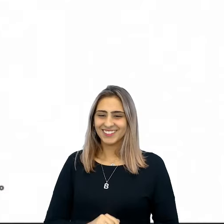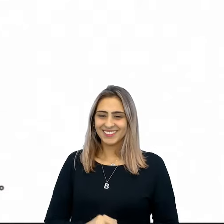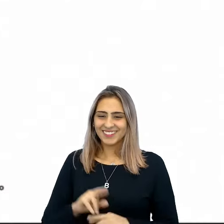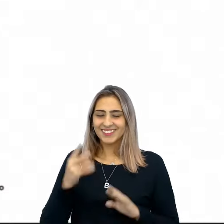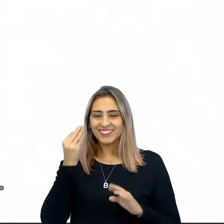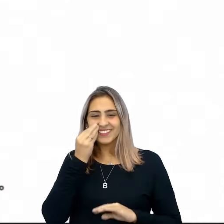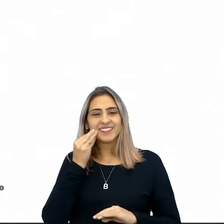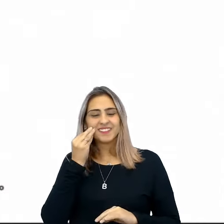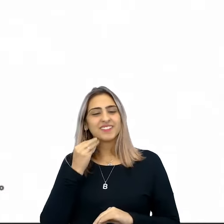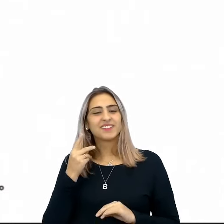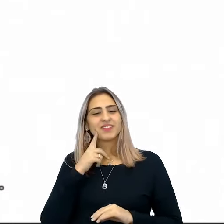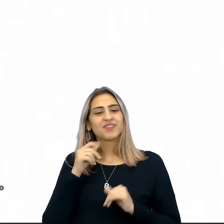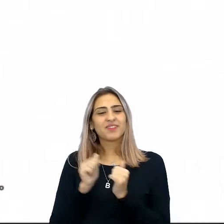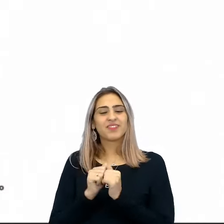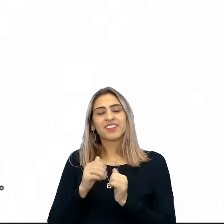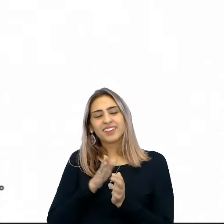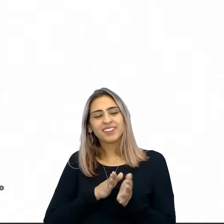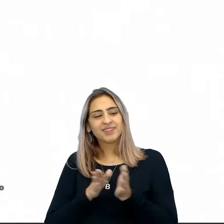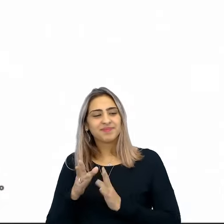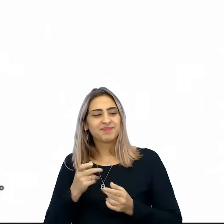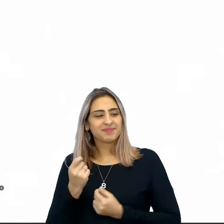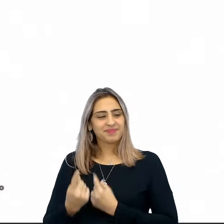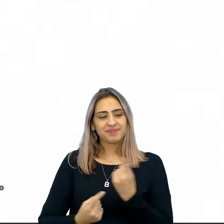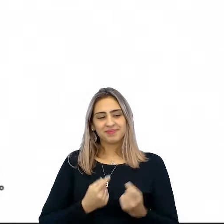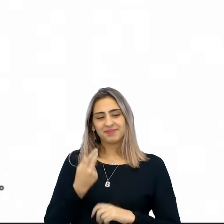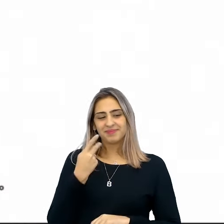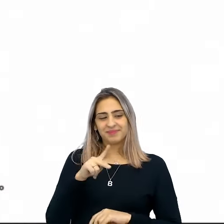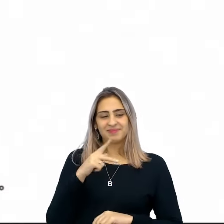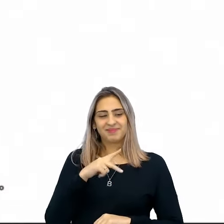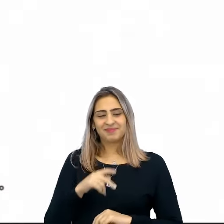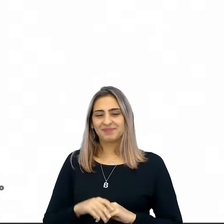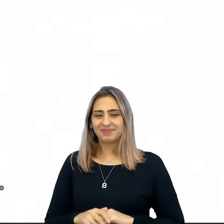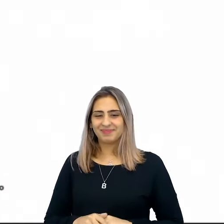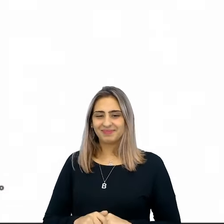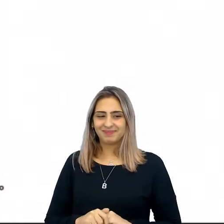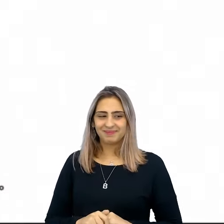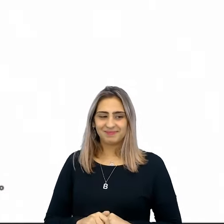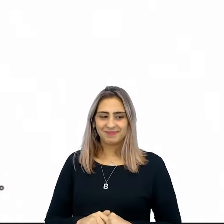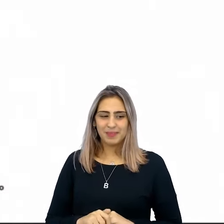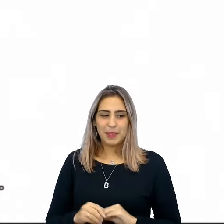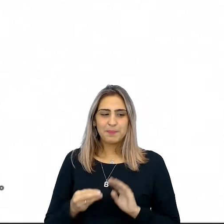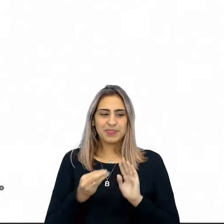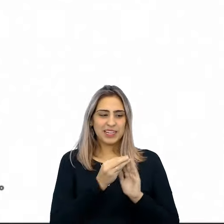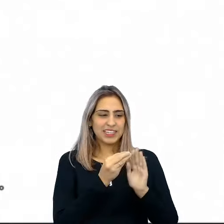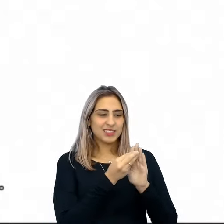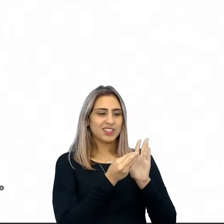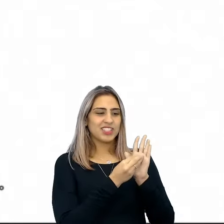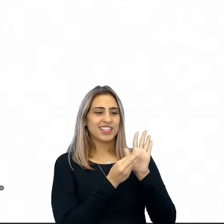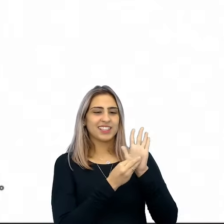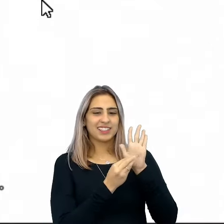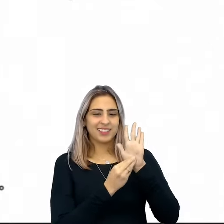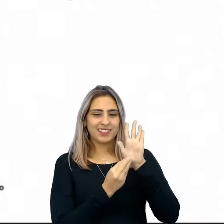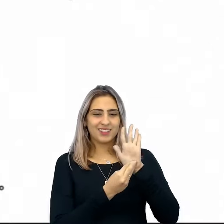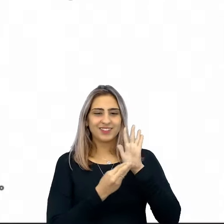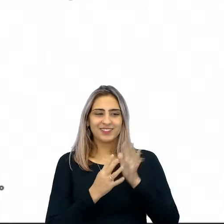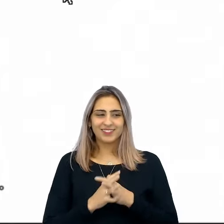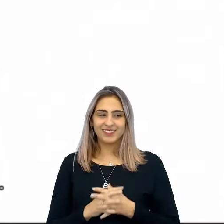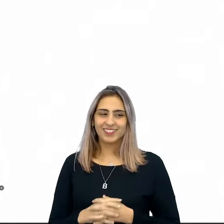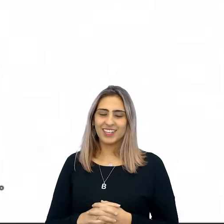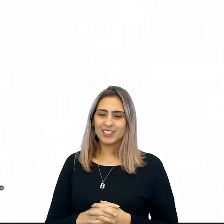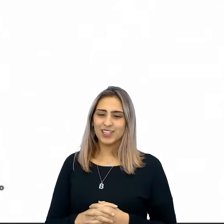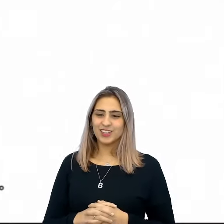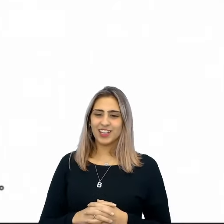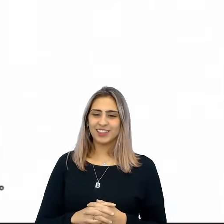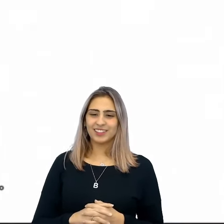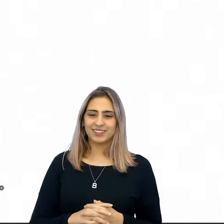ideias de como fazer essa decomposição, e uma delas está colocada aqui, que seria o 100 mais 100 mais 100 mais 100 mais 20 mais 8. Então,